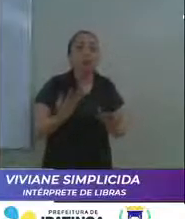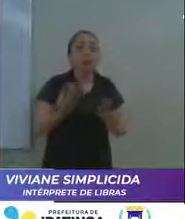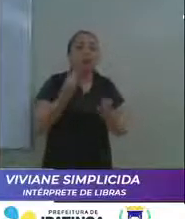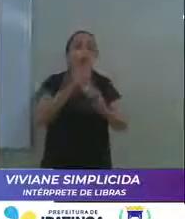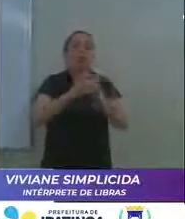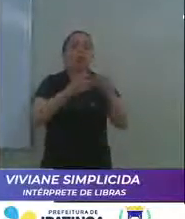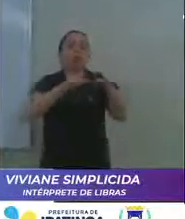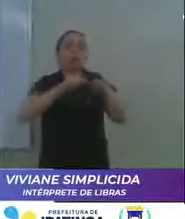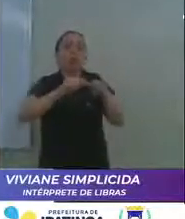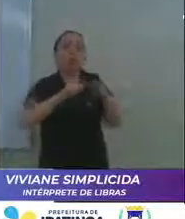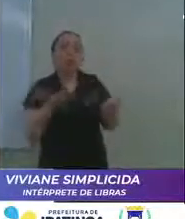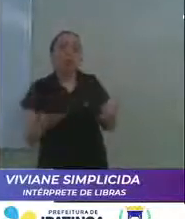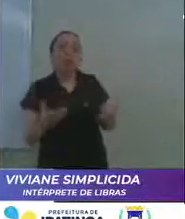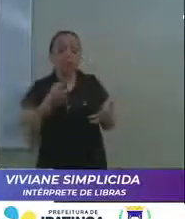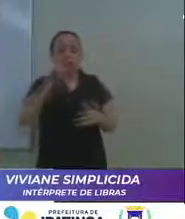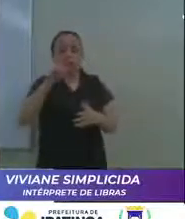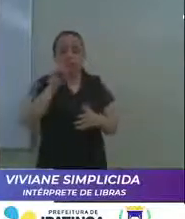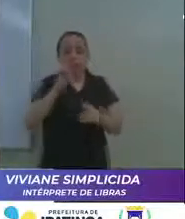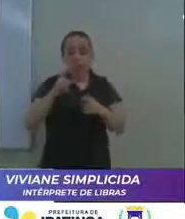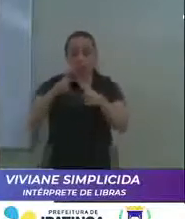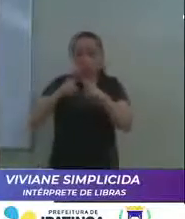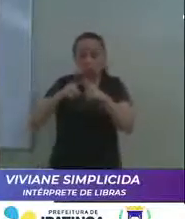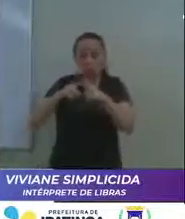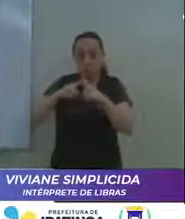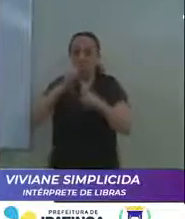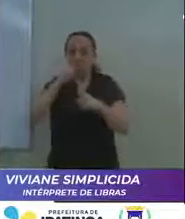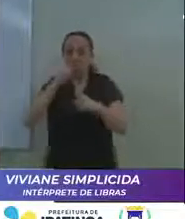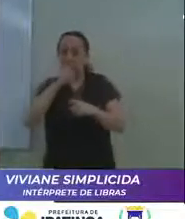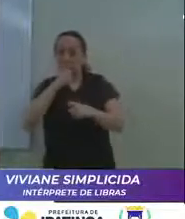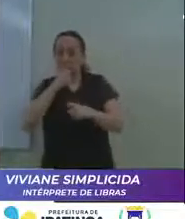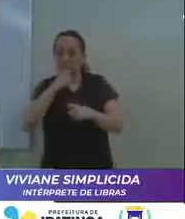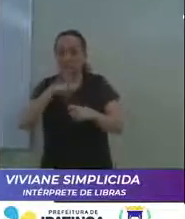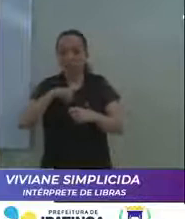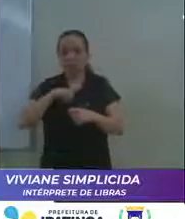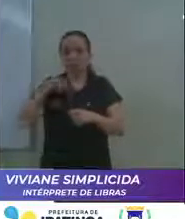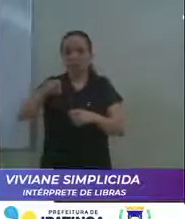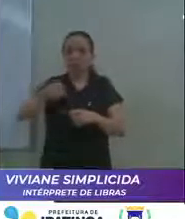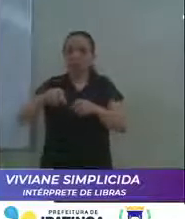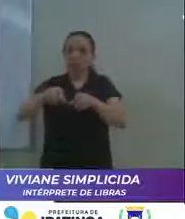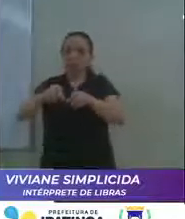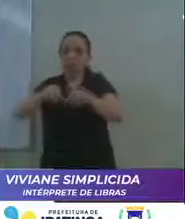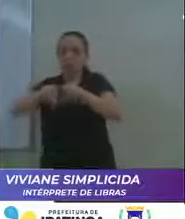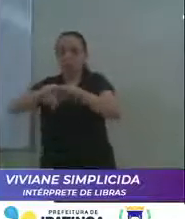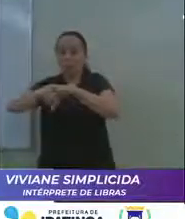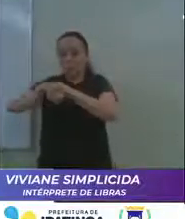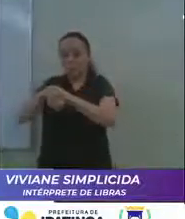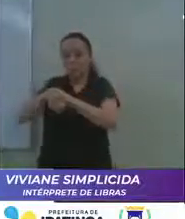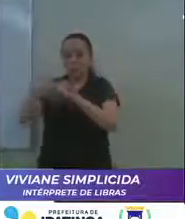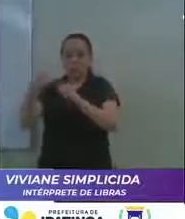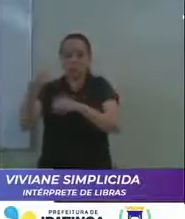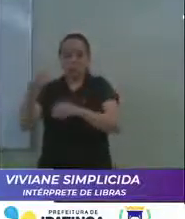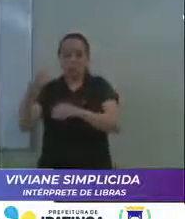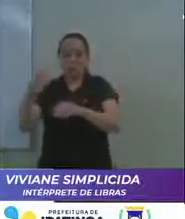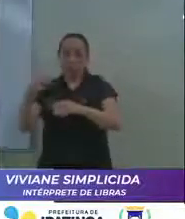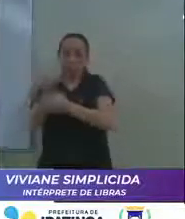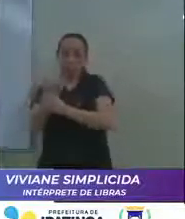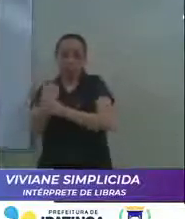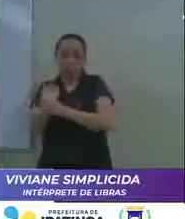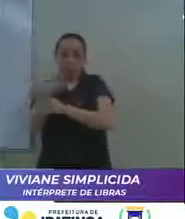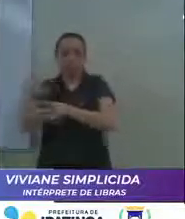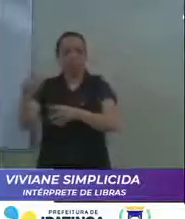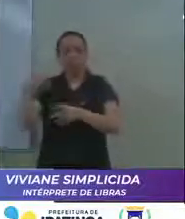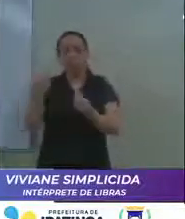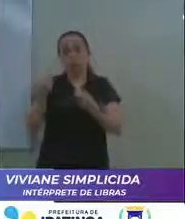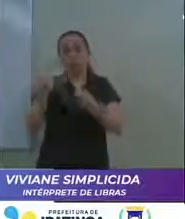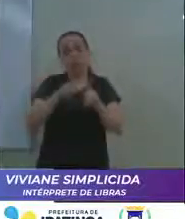sou um dentista e eu machuco a minha mão, eu não posso trabalhar. E se eu sou um professor e eu tenho problema da voz, eu também não posso